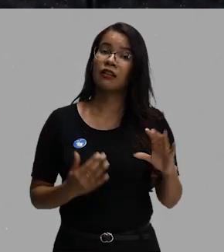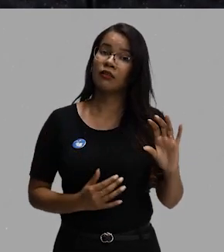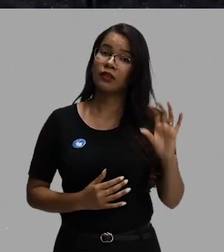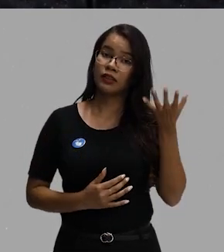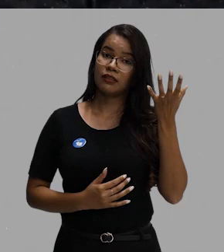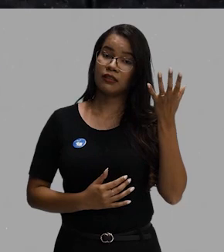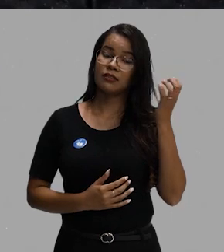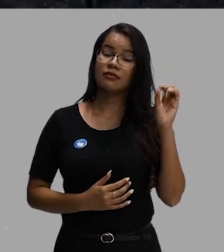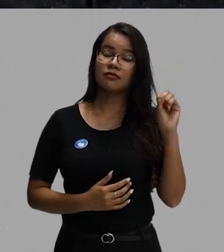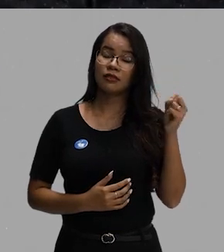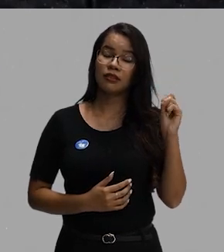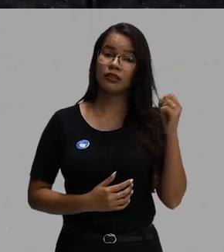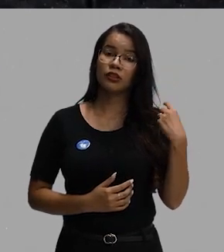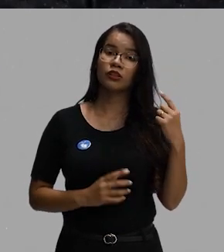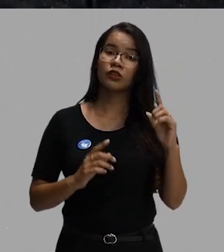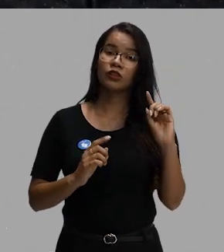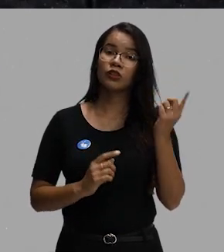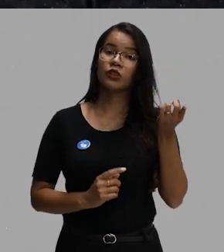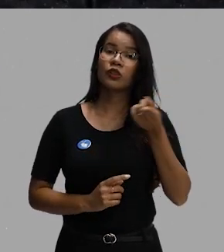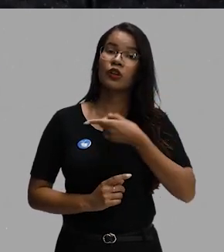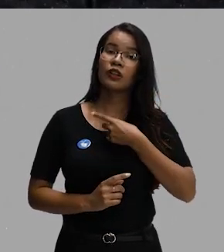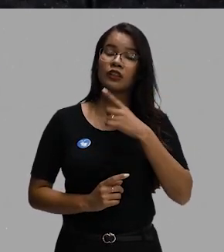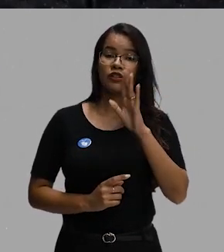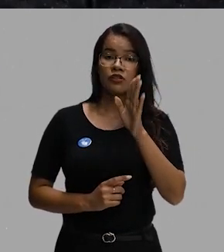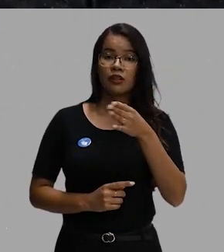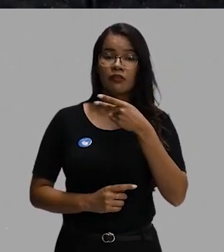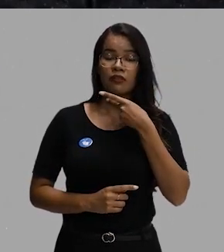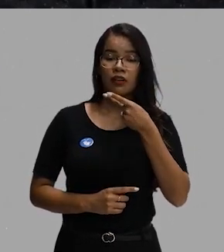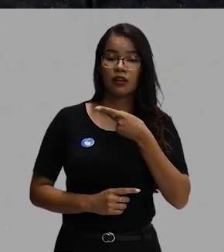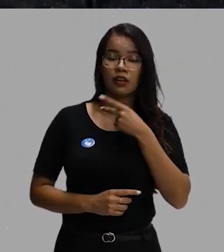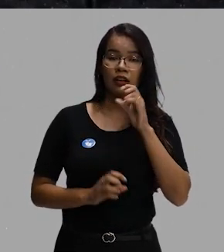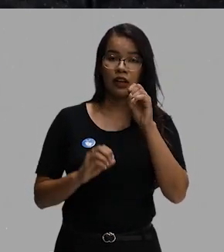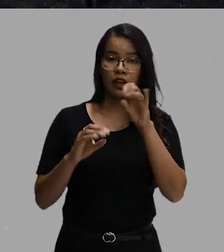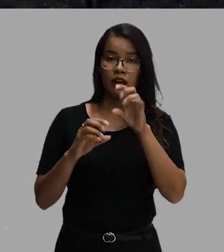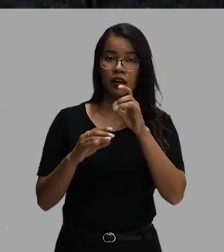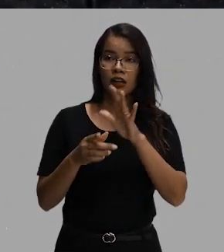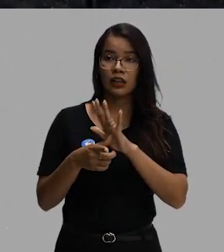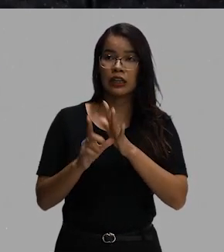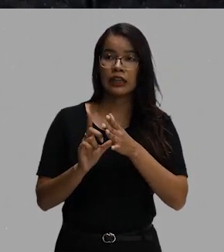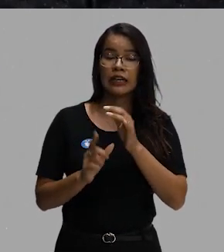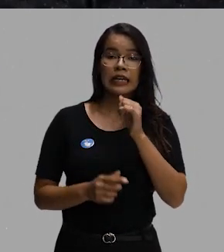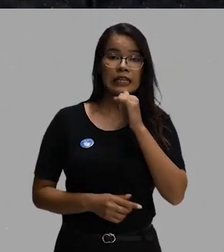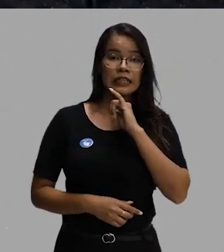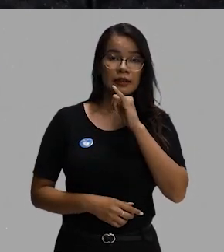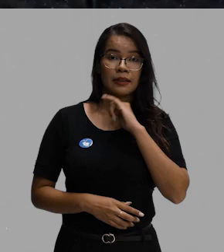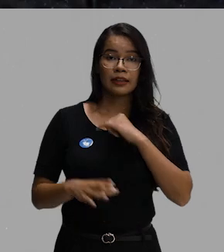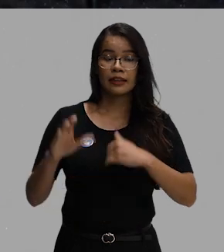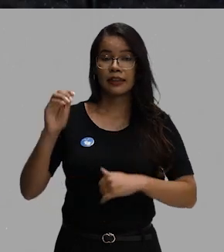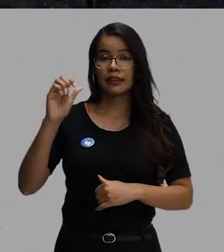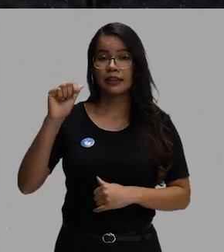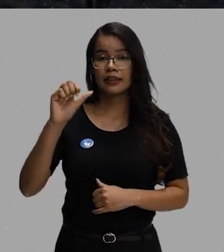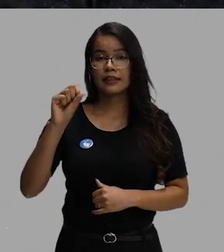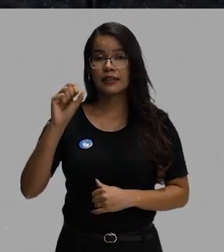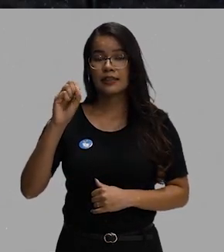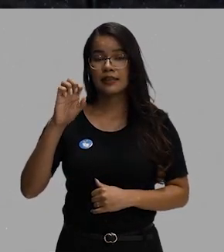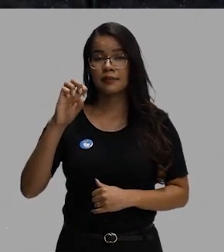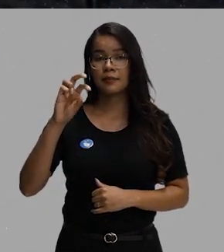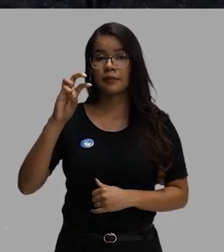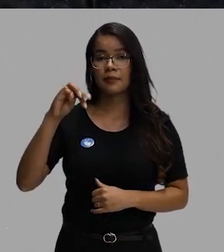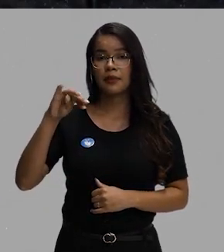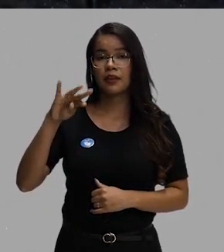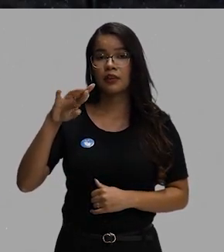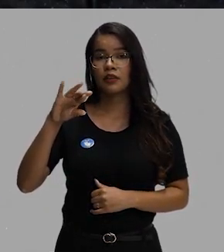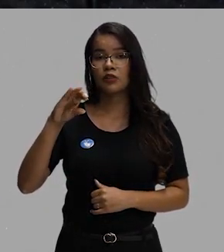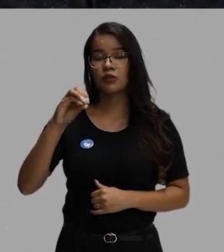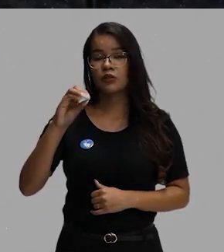Acontece? Acontece. Nós já falamos em aulas anteriores, como, por exemplo, o Casimiro de Abreu, que vai buscar na infância alguma coisa